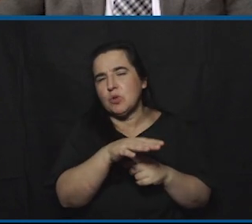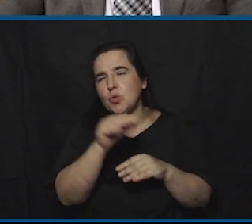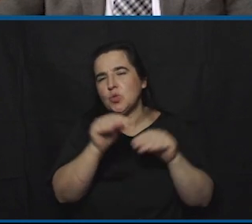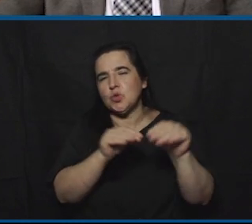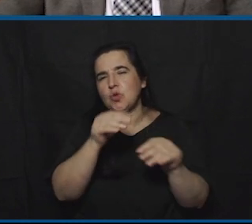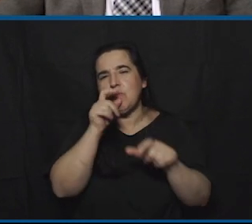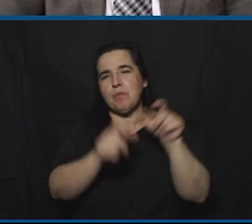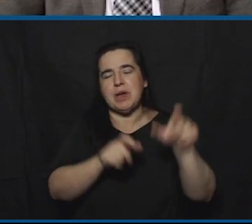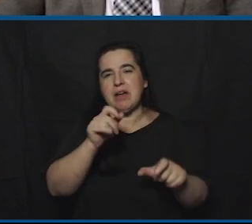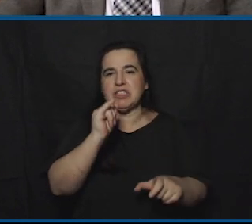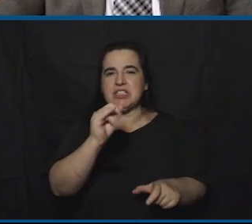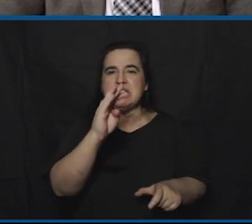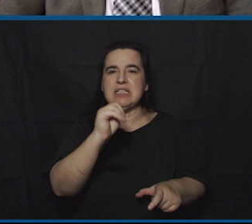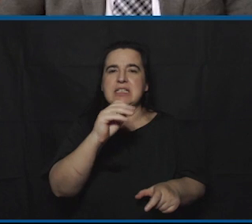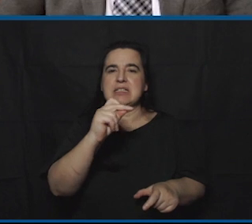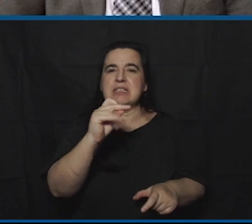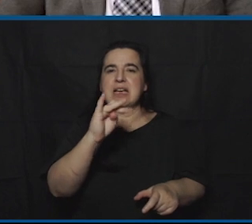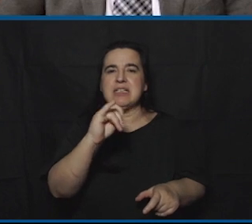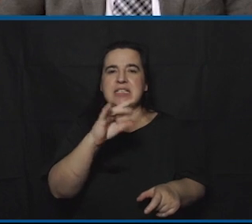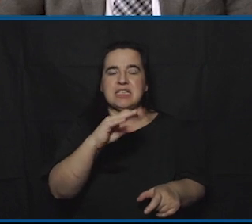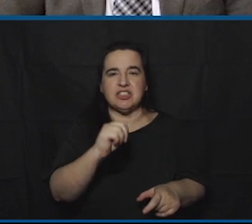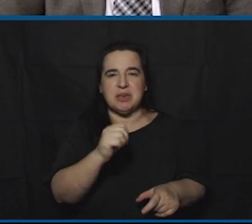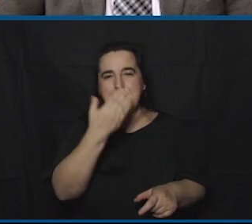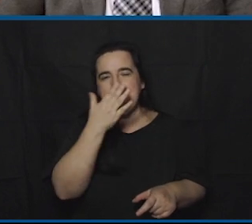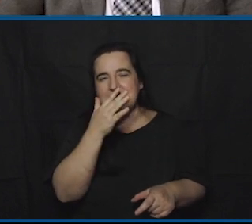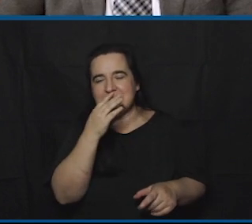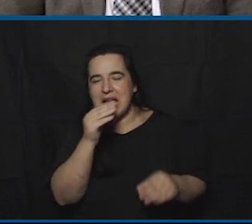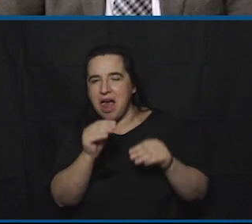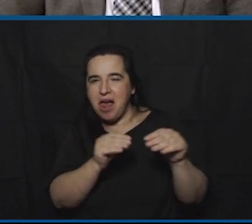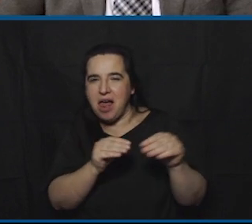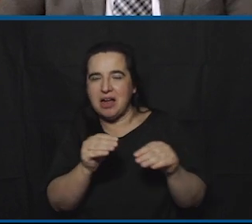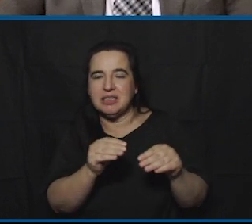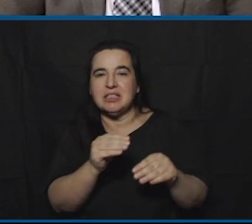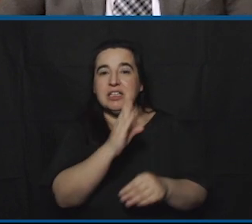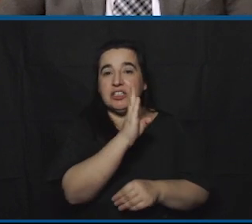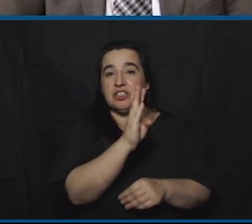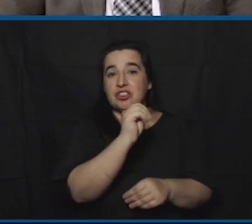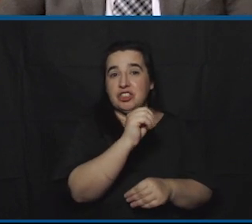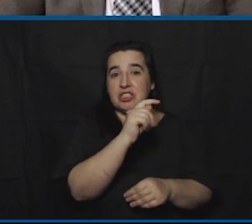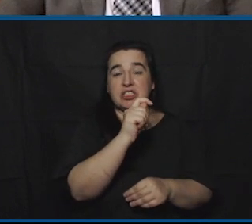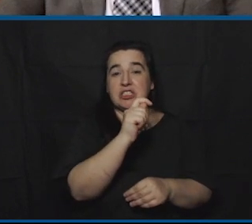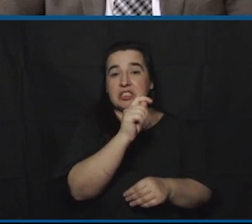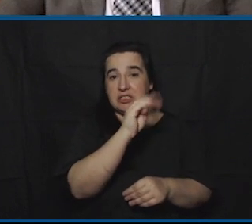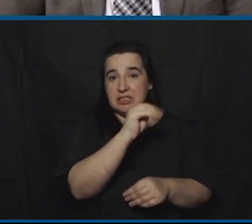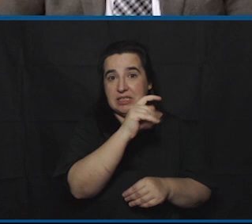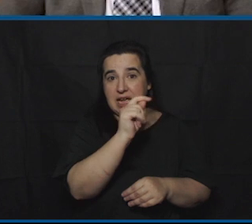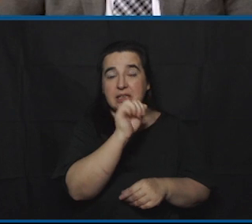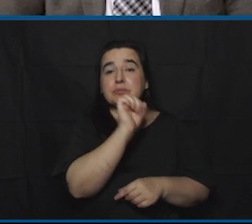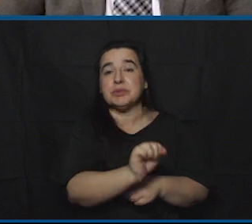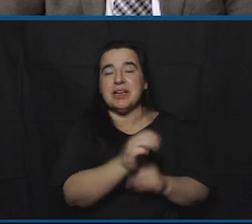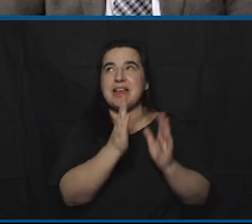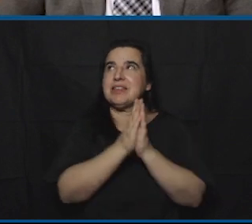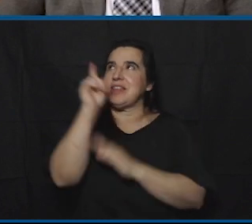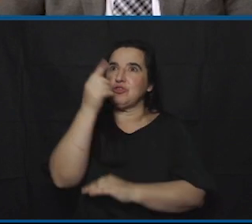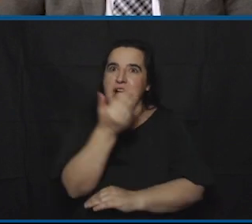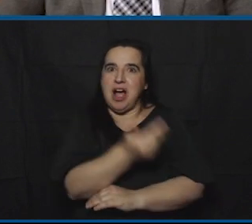jogo de palavras que Isaías por vezes parece querer aplicar. Entre Jessé, que significa Deus existe, Isaías,